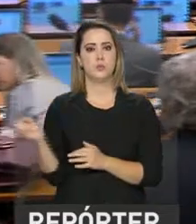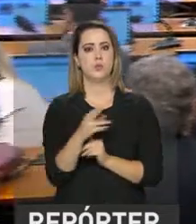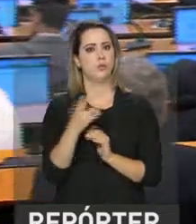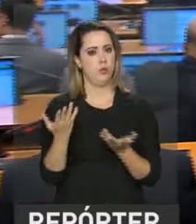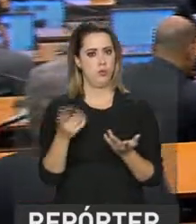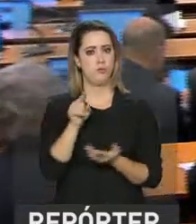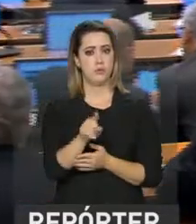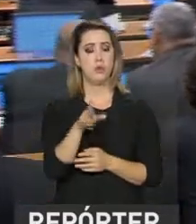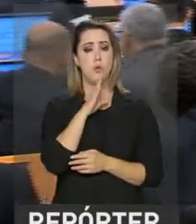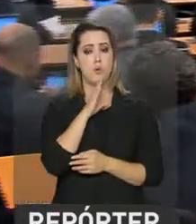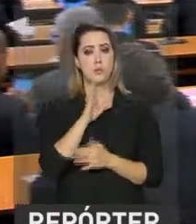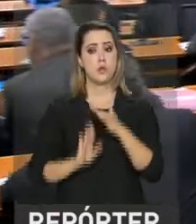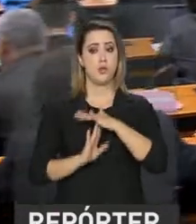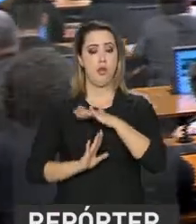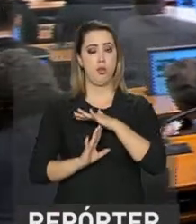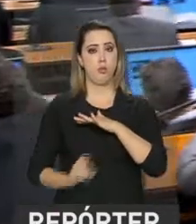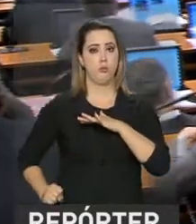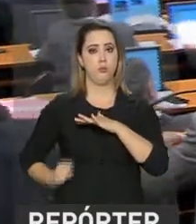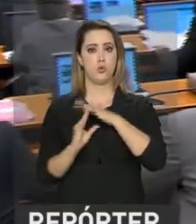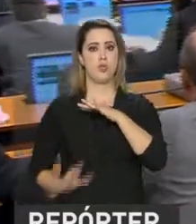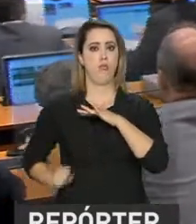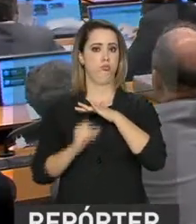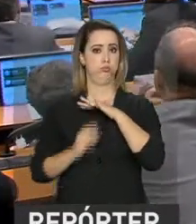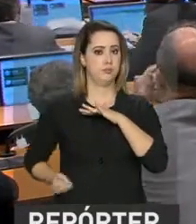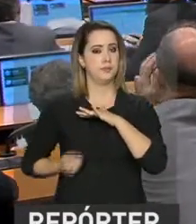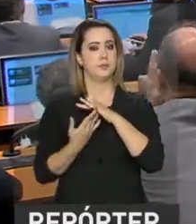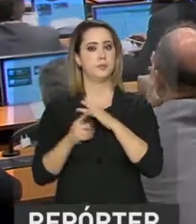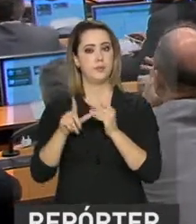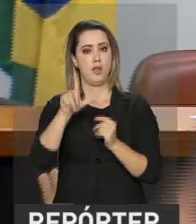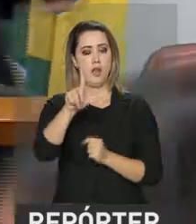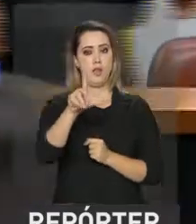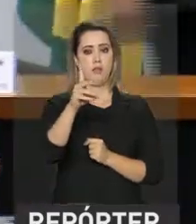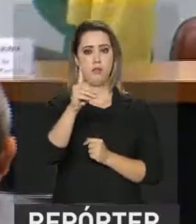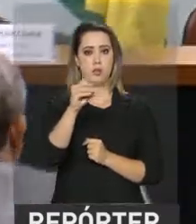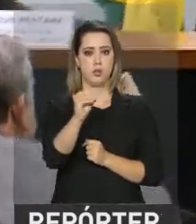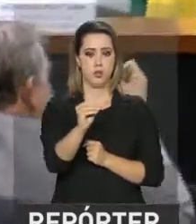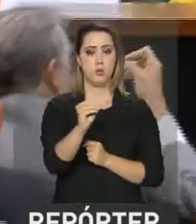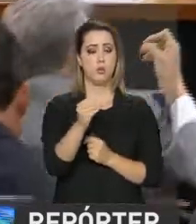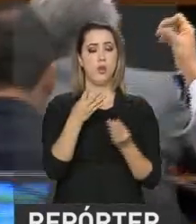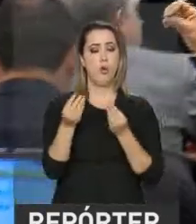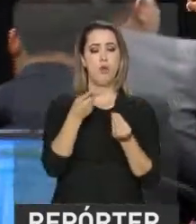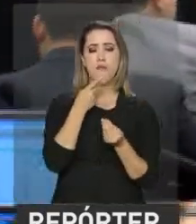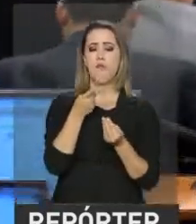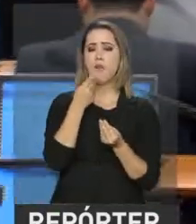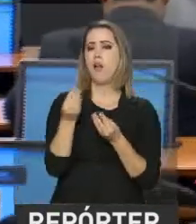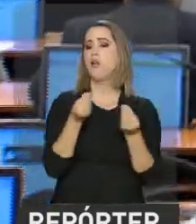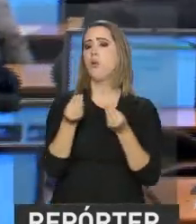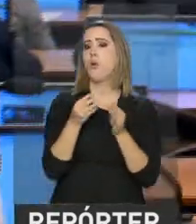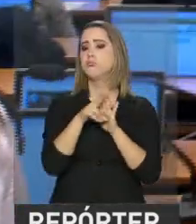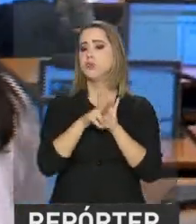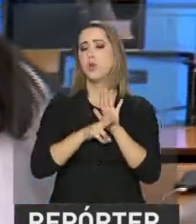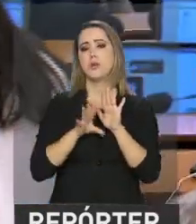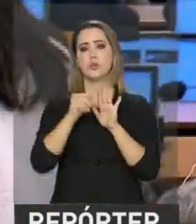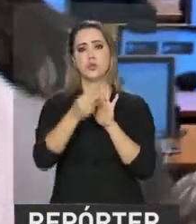também conhecido como teto dos gastos públicos a idéia é orientar a elaboração do orçamento para o próximo ano e no ano